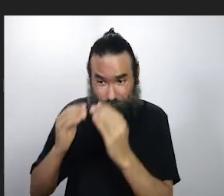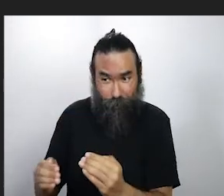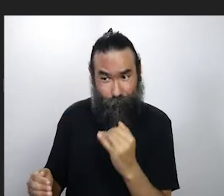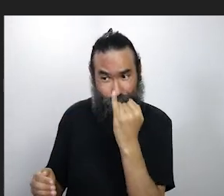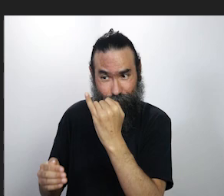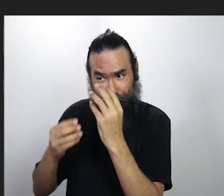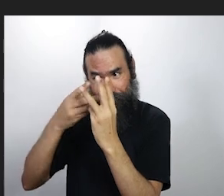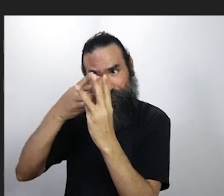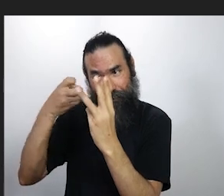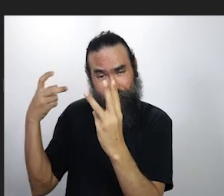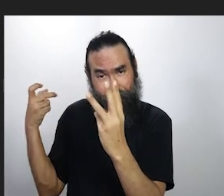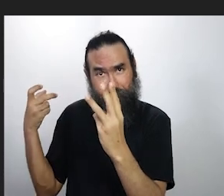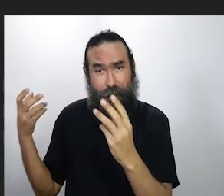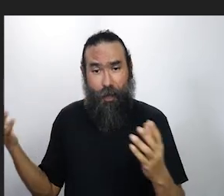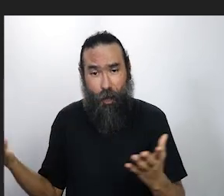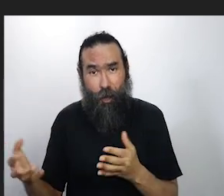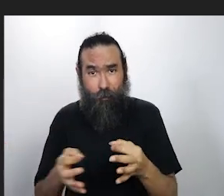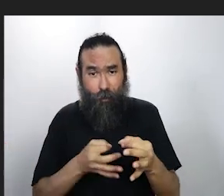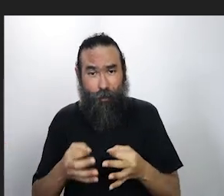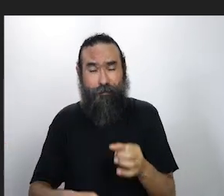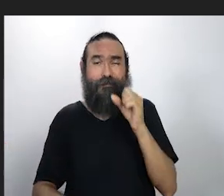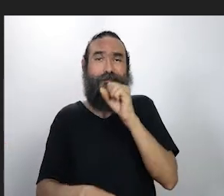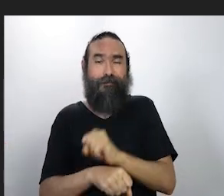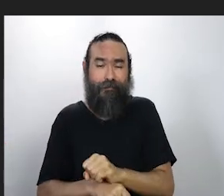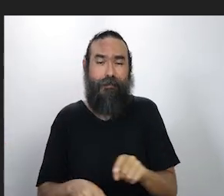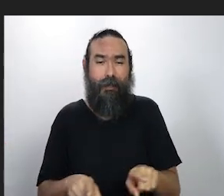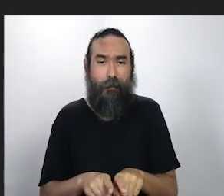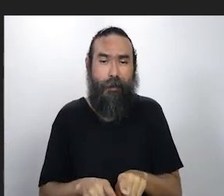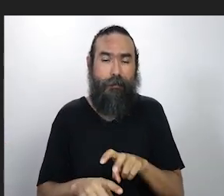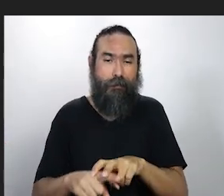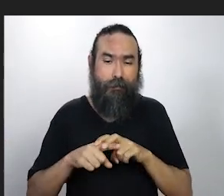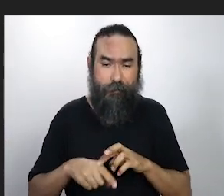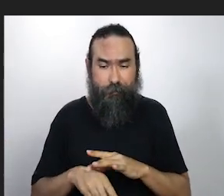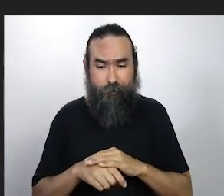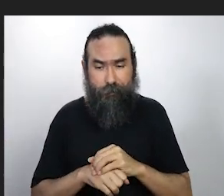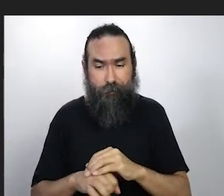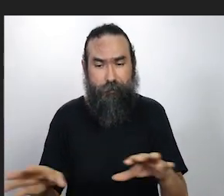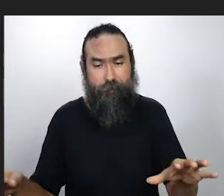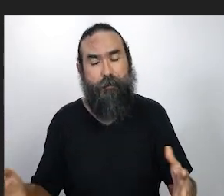nesse encantamento, como falamos,